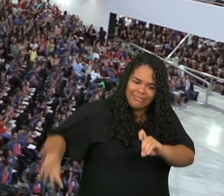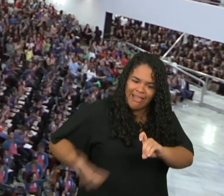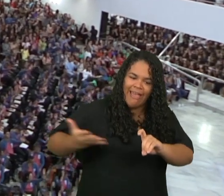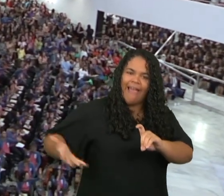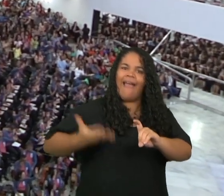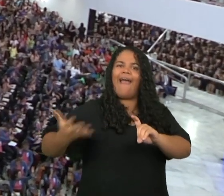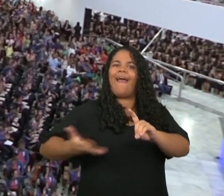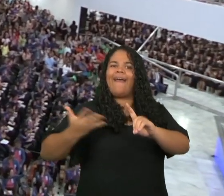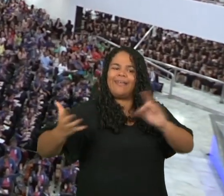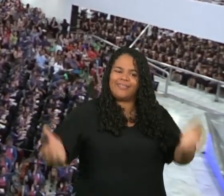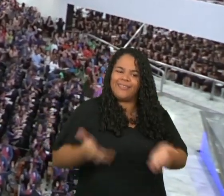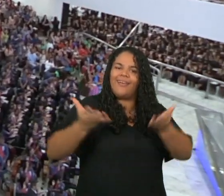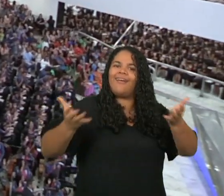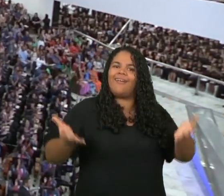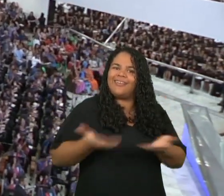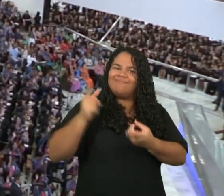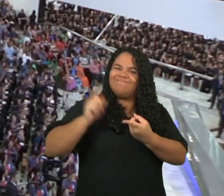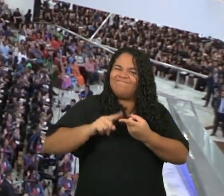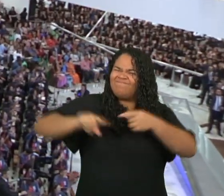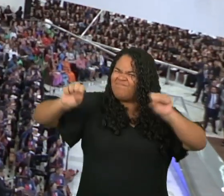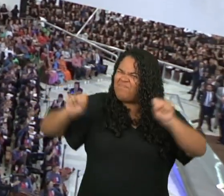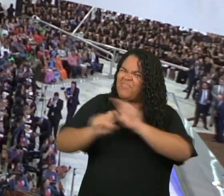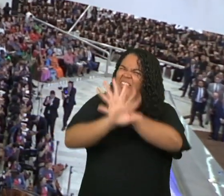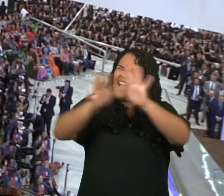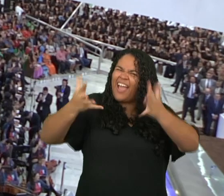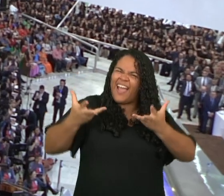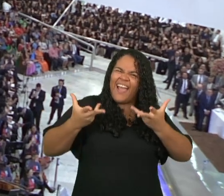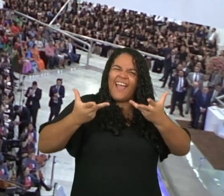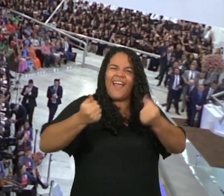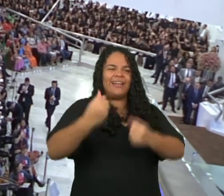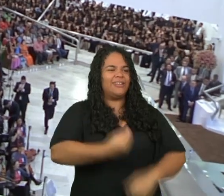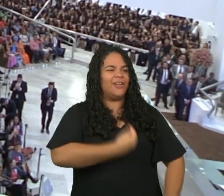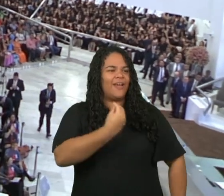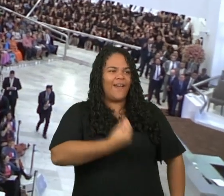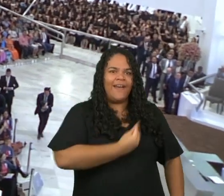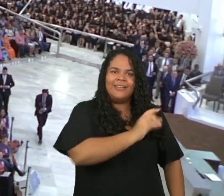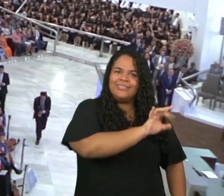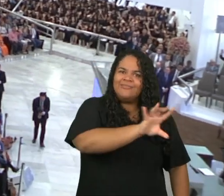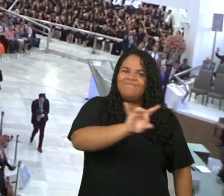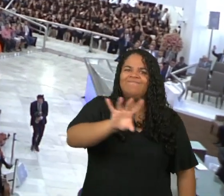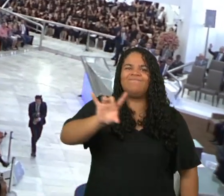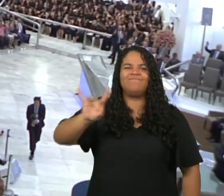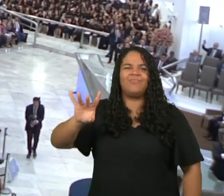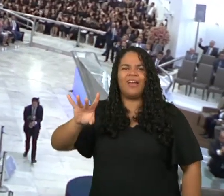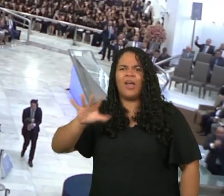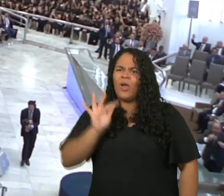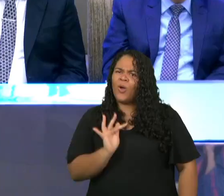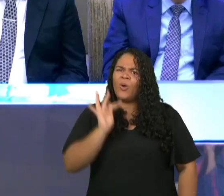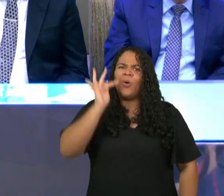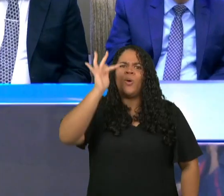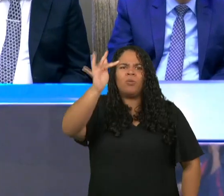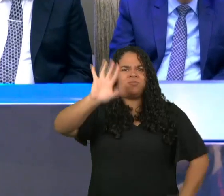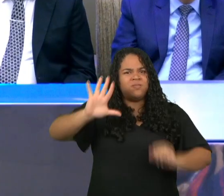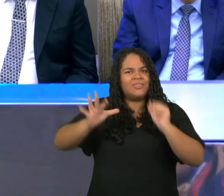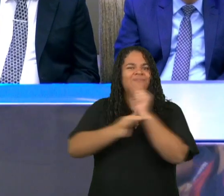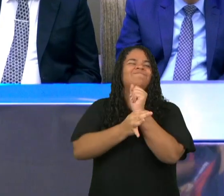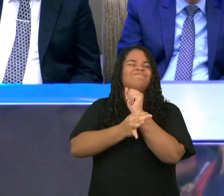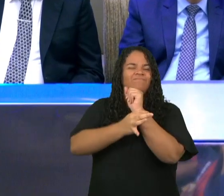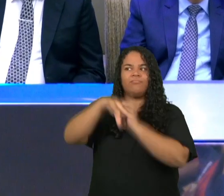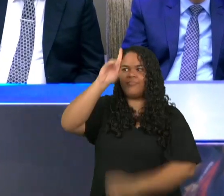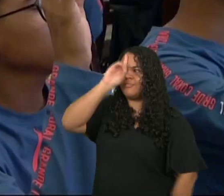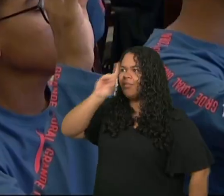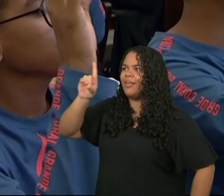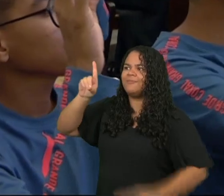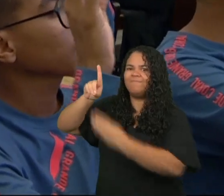e glorificarei a tua vida e o teu futuro. Assim diz